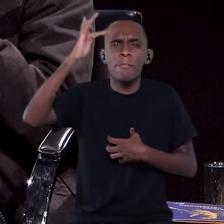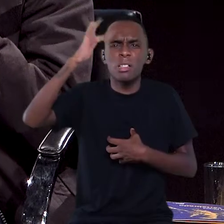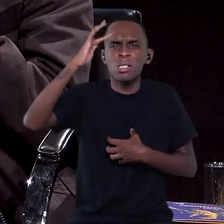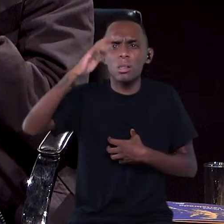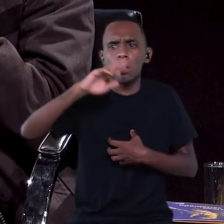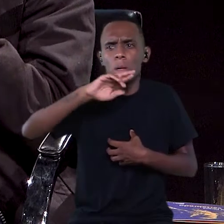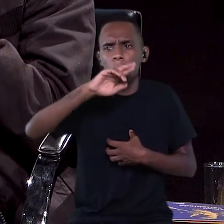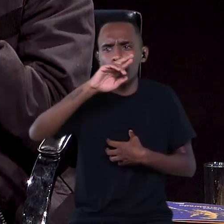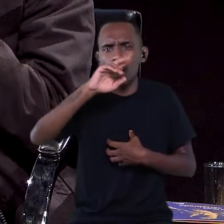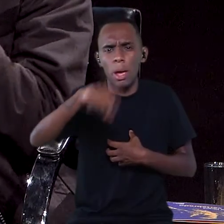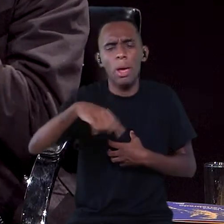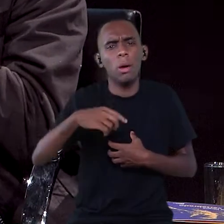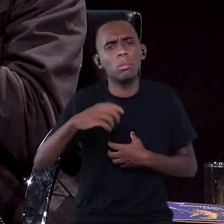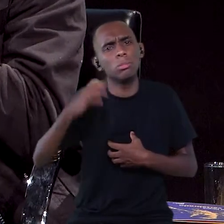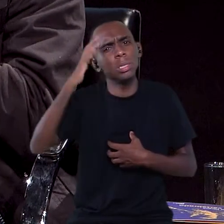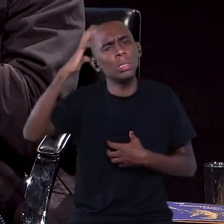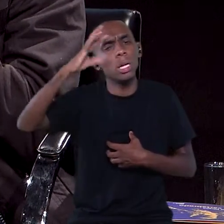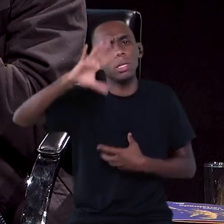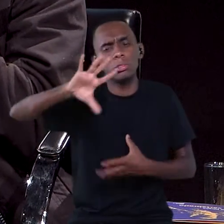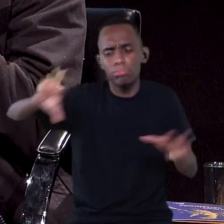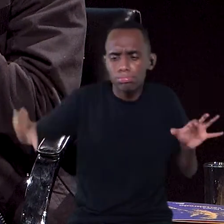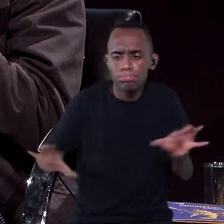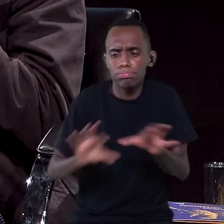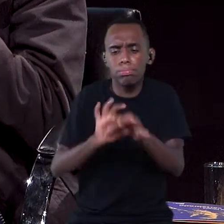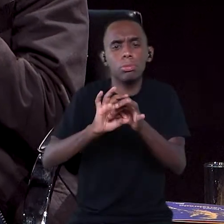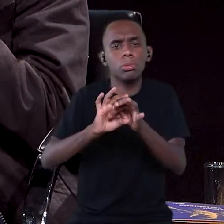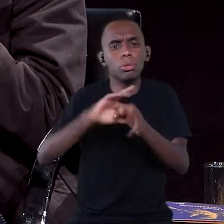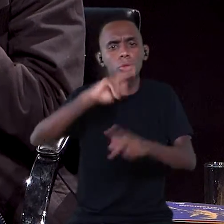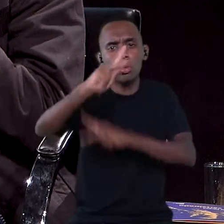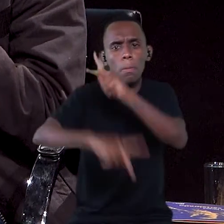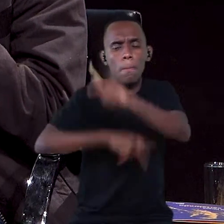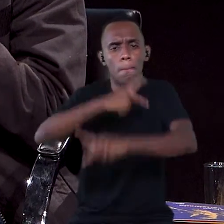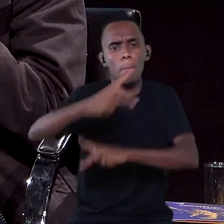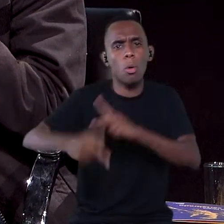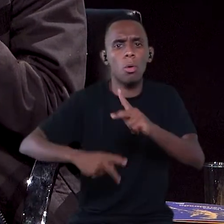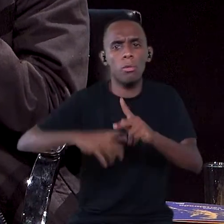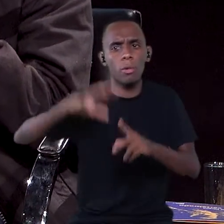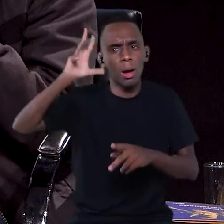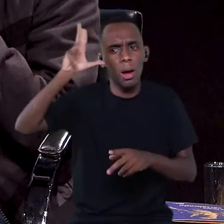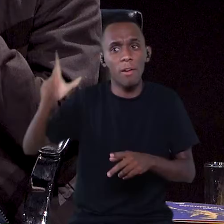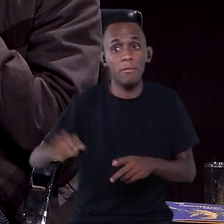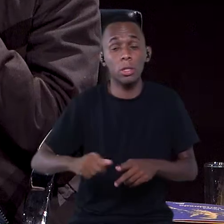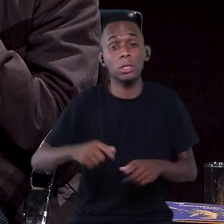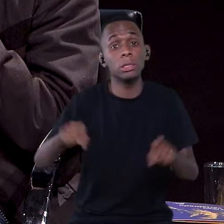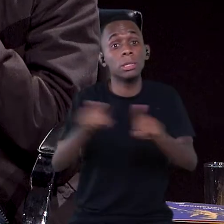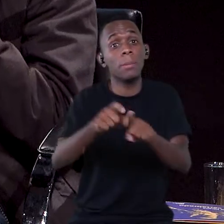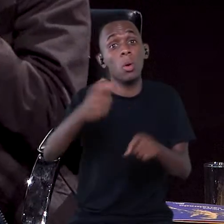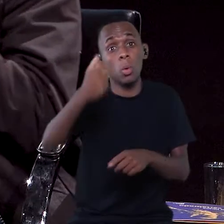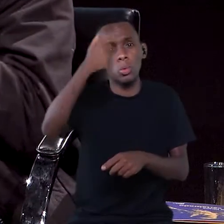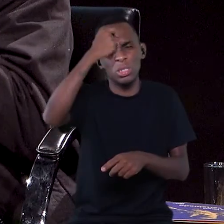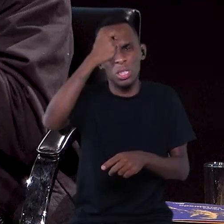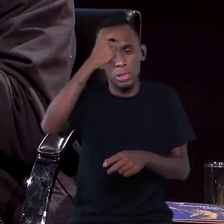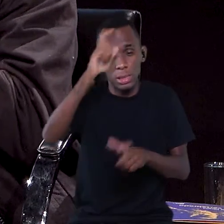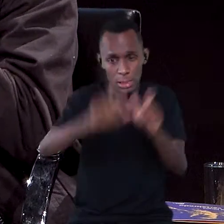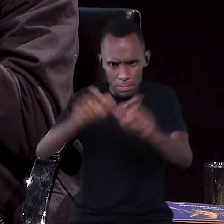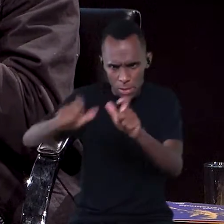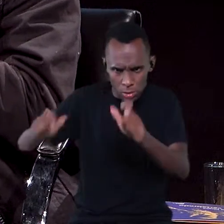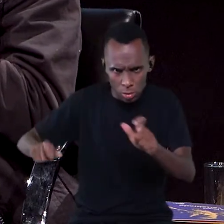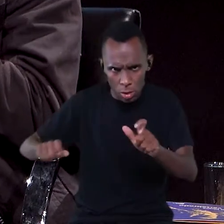não uma ideia de integração de todos os africanos do mundo, mas uma consciência de que todos os africanos no mundo não são